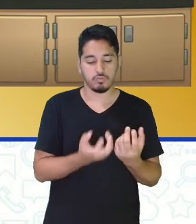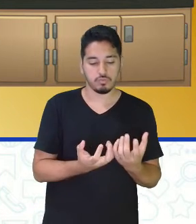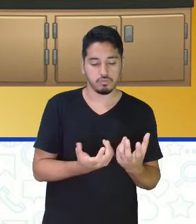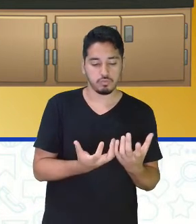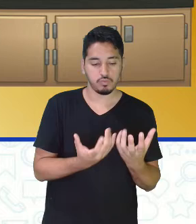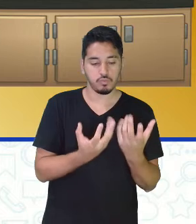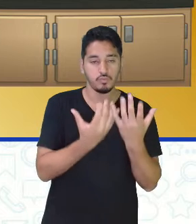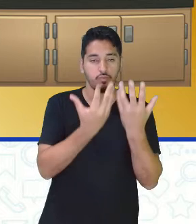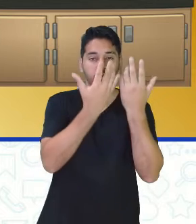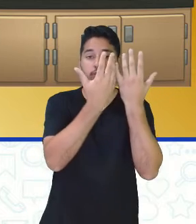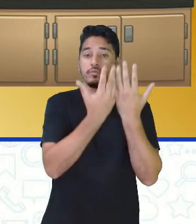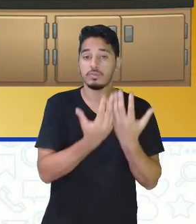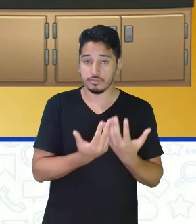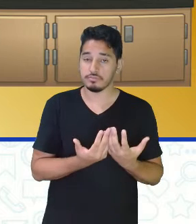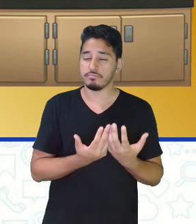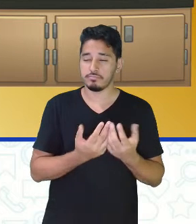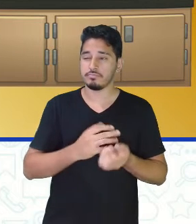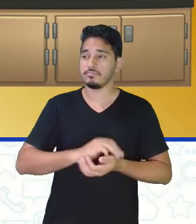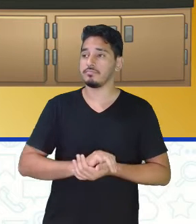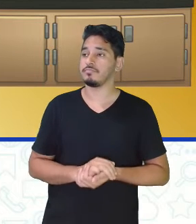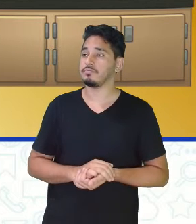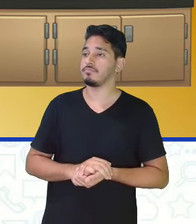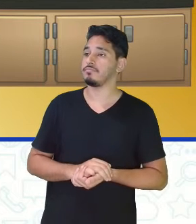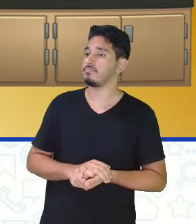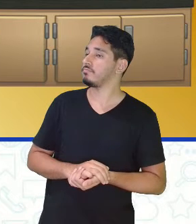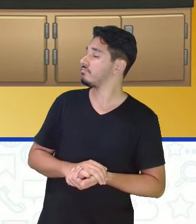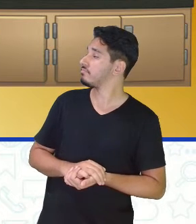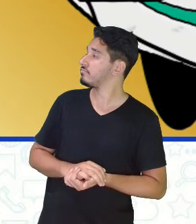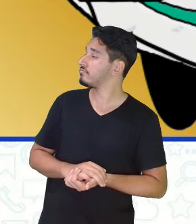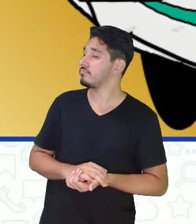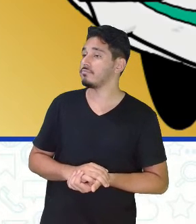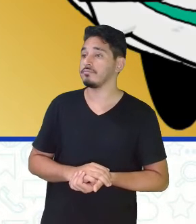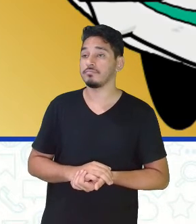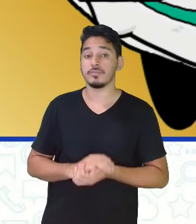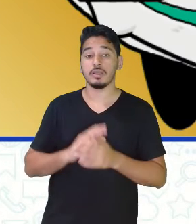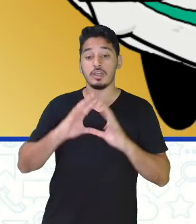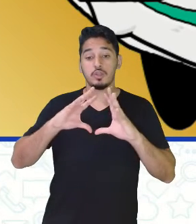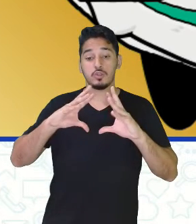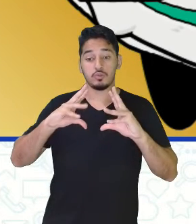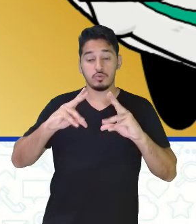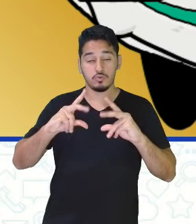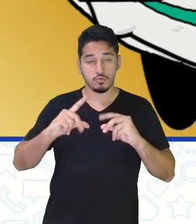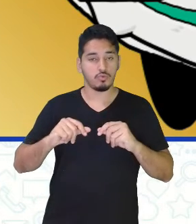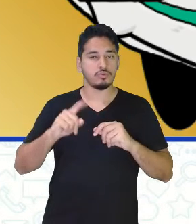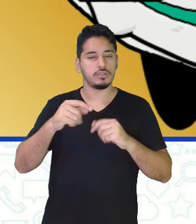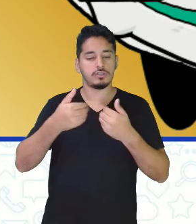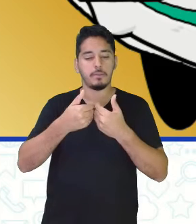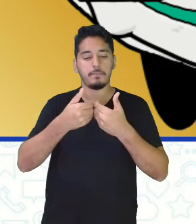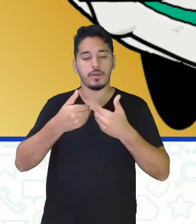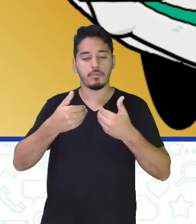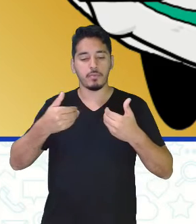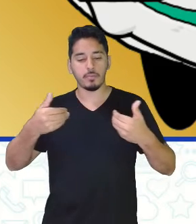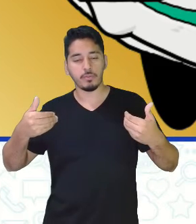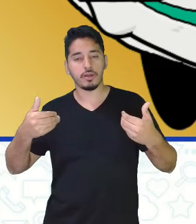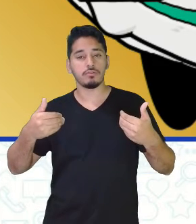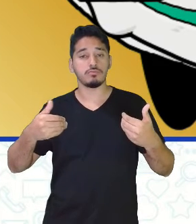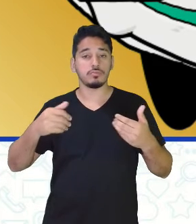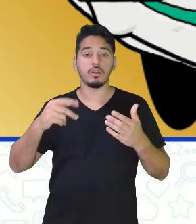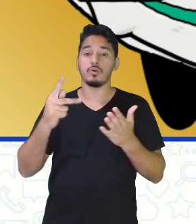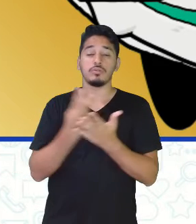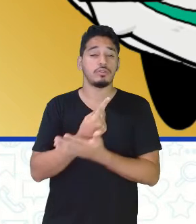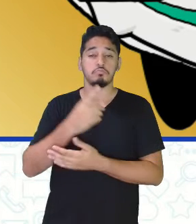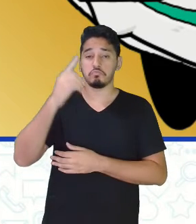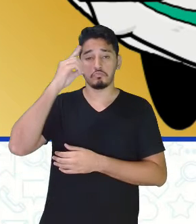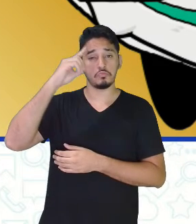evaporação, da destilação. E essas, pessoal, todas essas separações, elas ocorrem no nosso